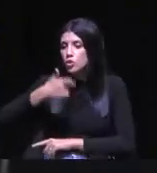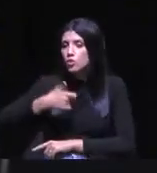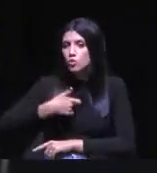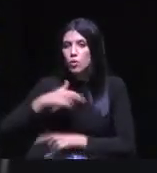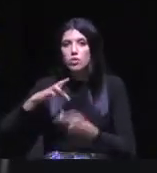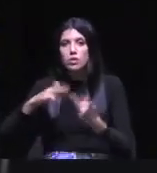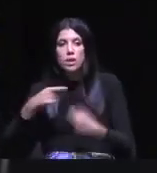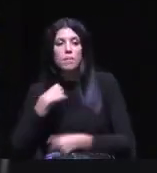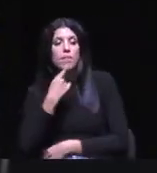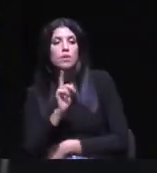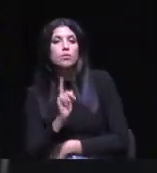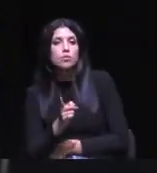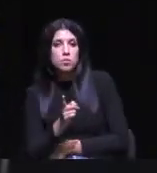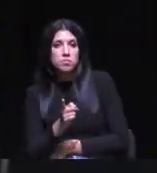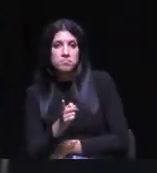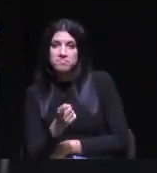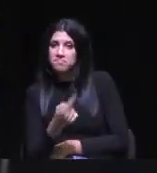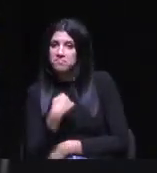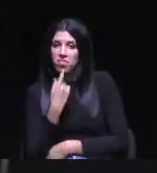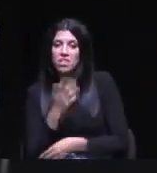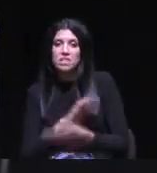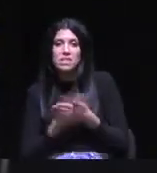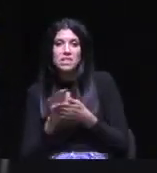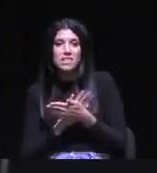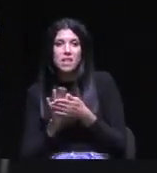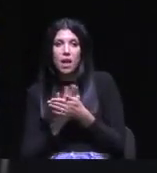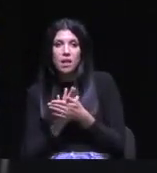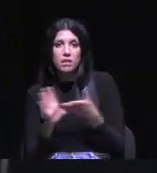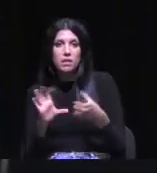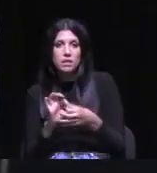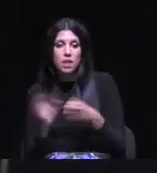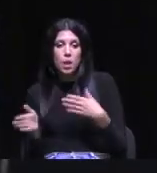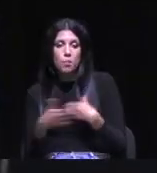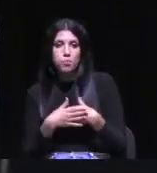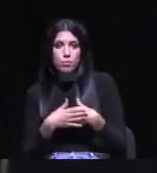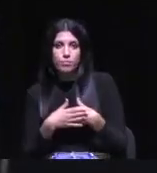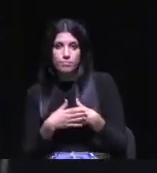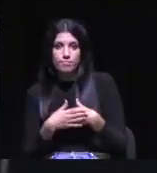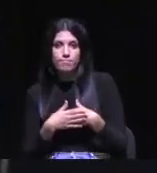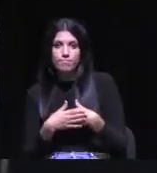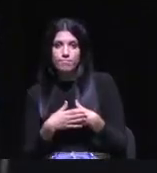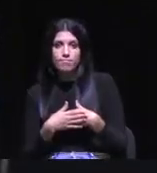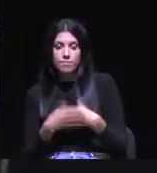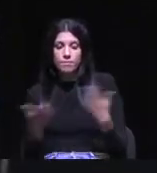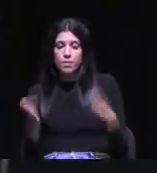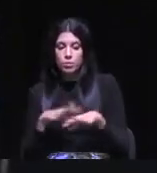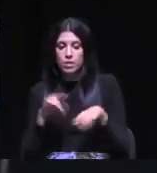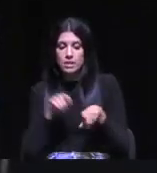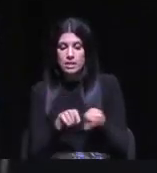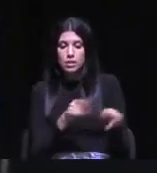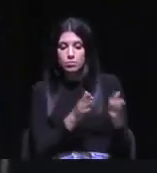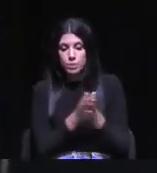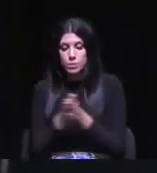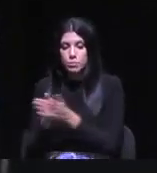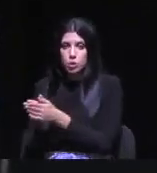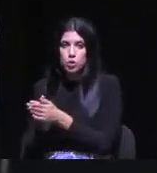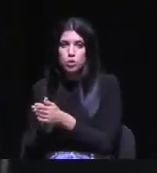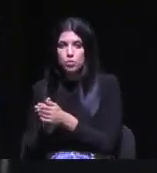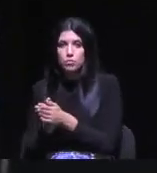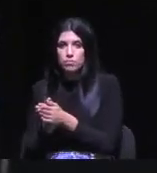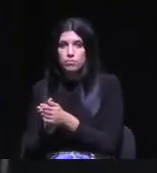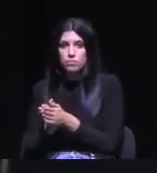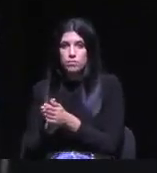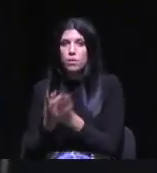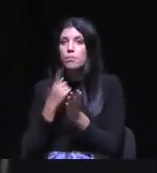a Câmara Municipal nada referiu relativamente ao seu encerramento. Perante isto, quais as